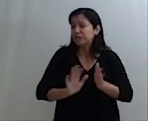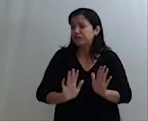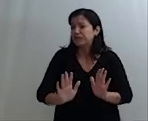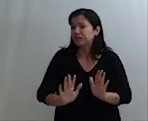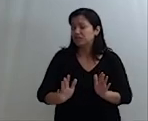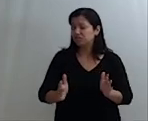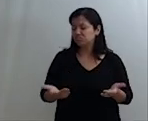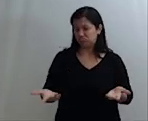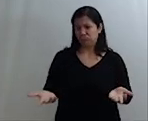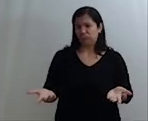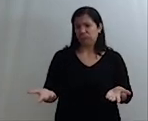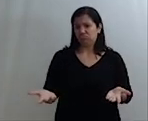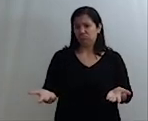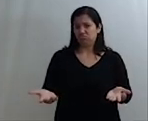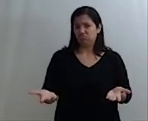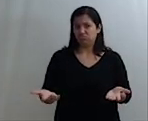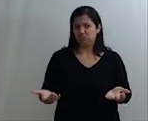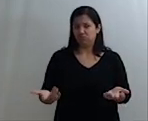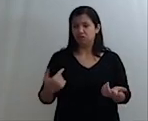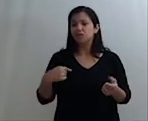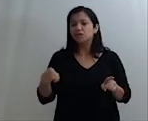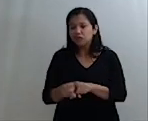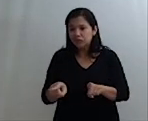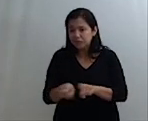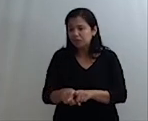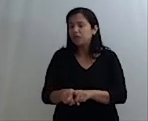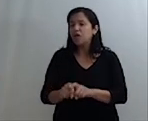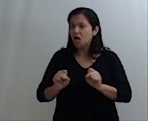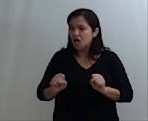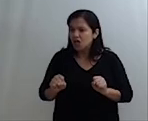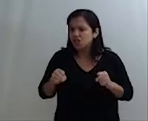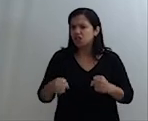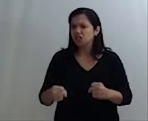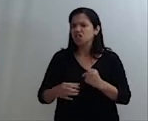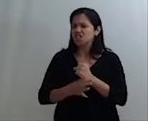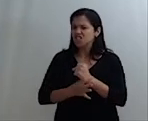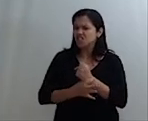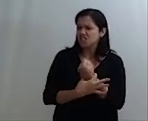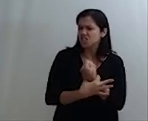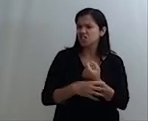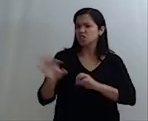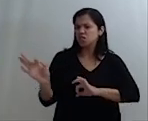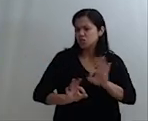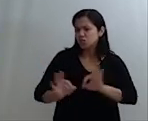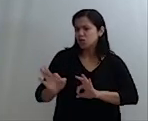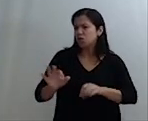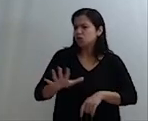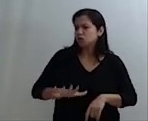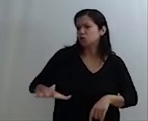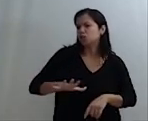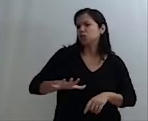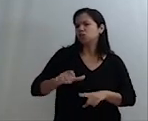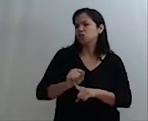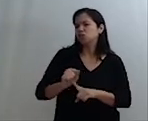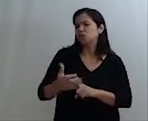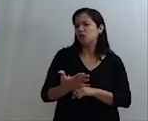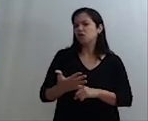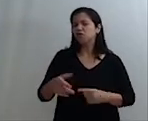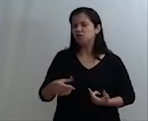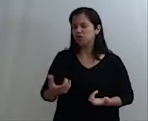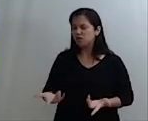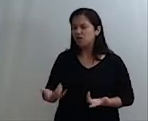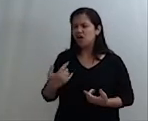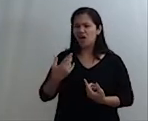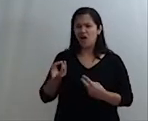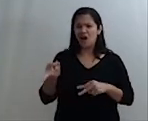e pela garantia da ordem pública excelências a prisão foi decretada em